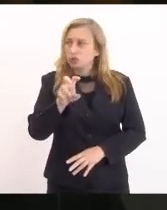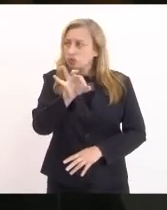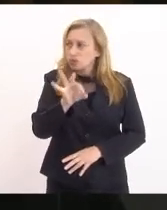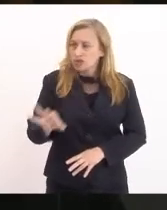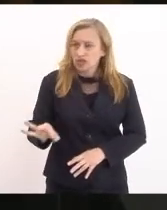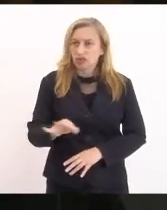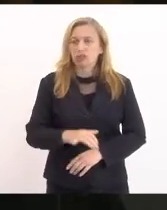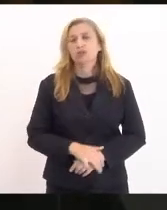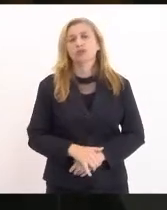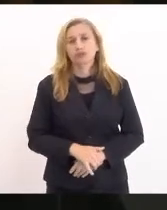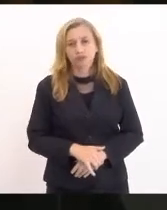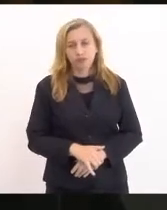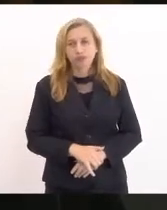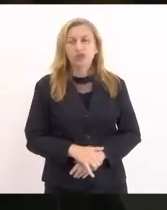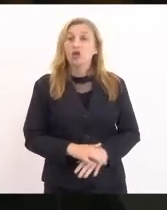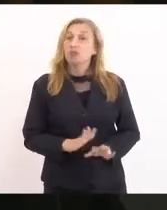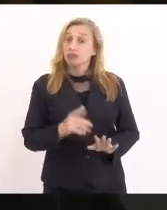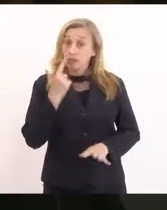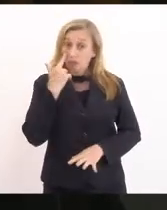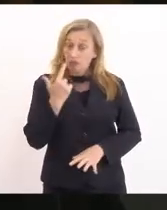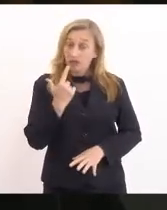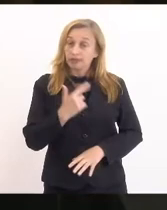5,5%. Ora,